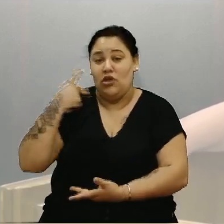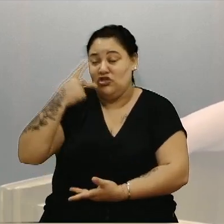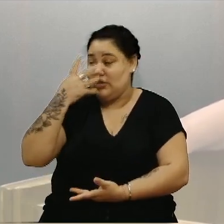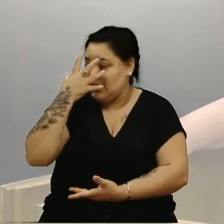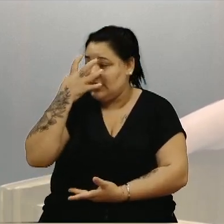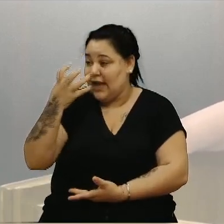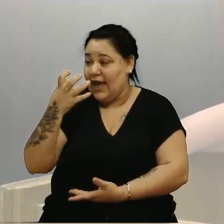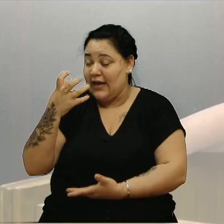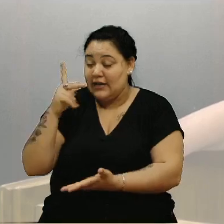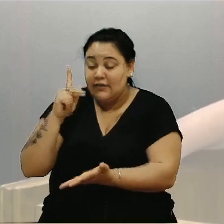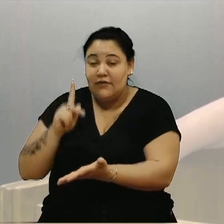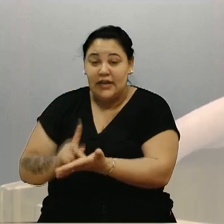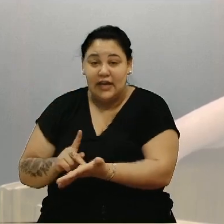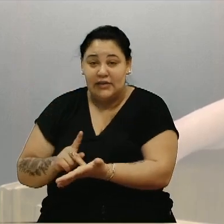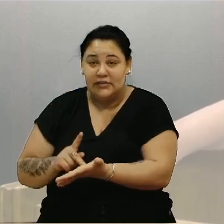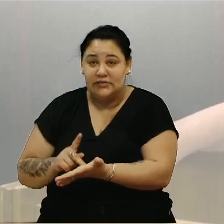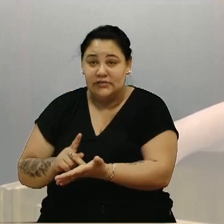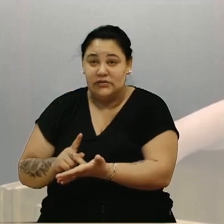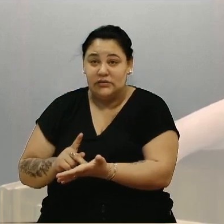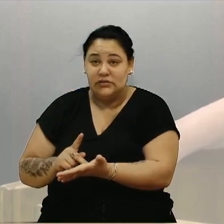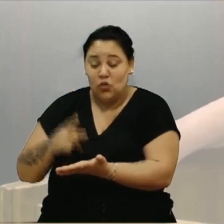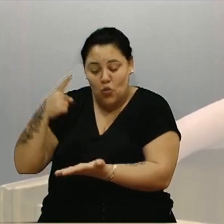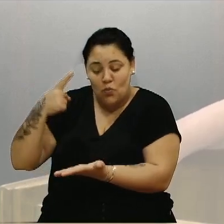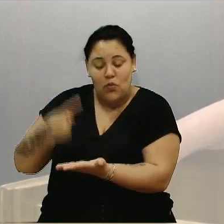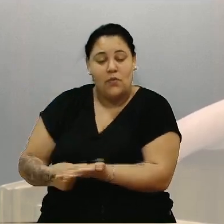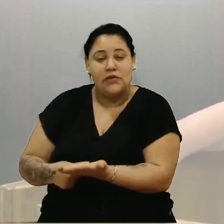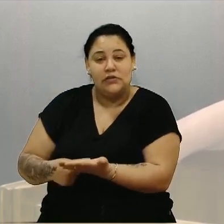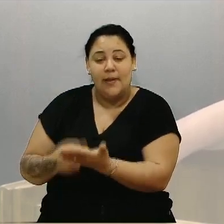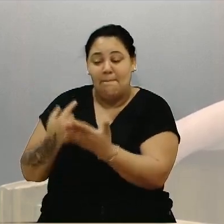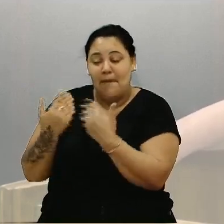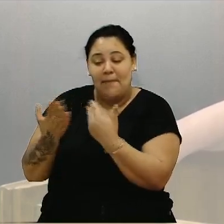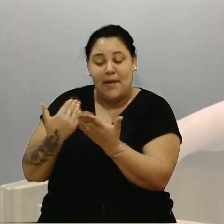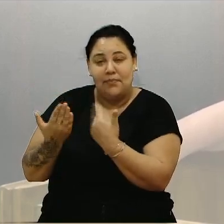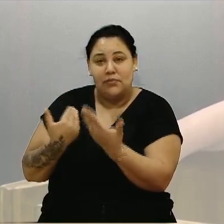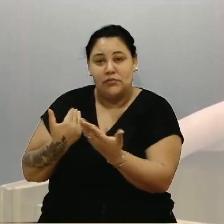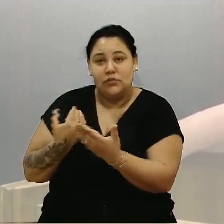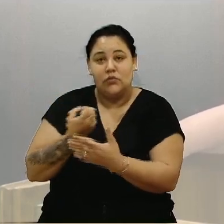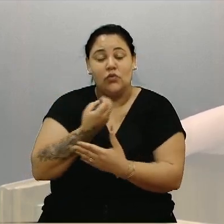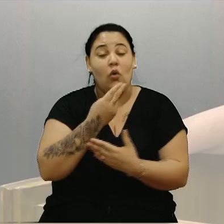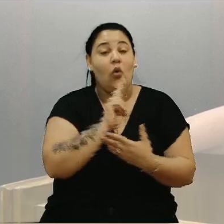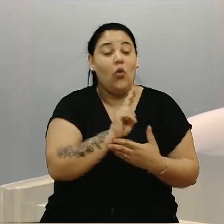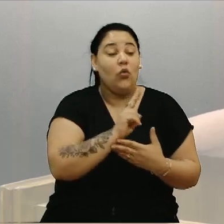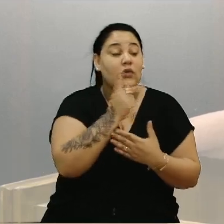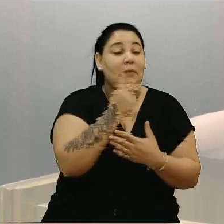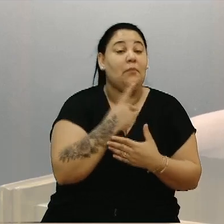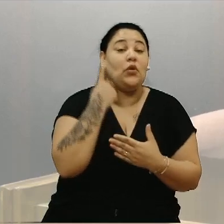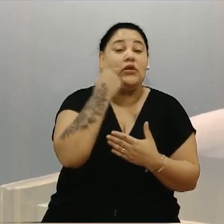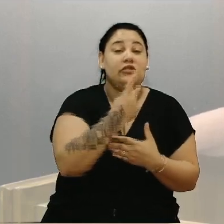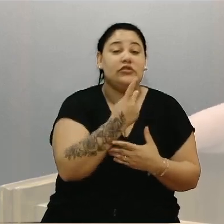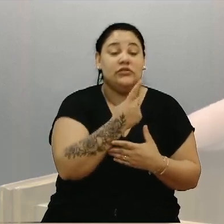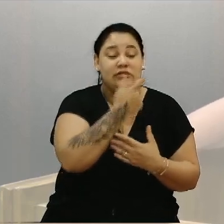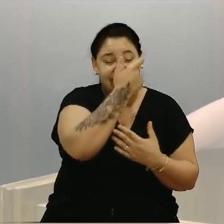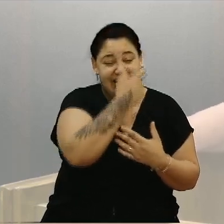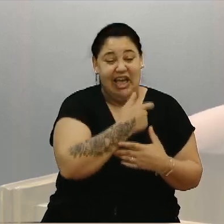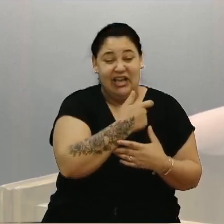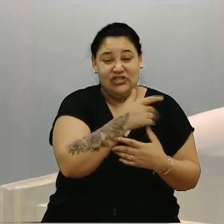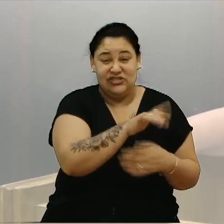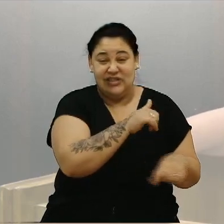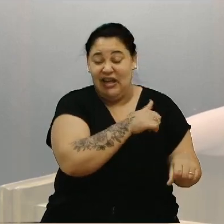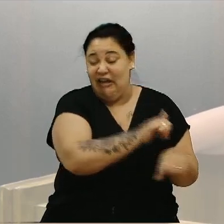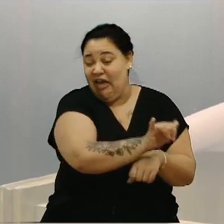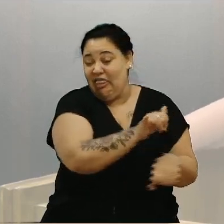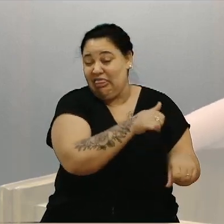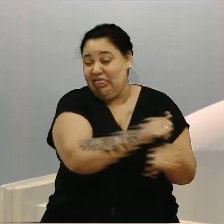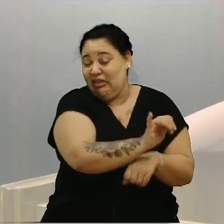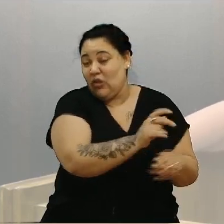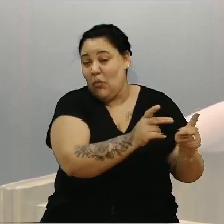séria, da verdade, do compromisso, do diálogo, ou se é do lado da política que acha que é enganando as